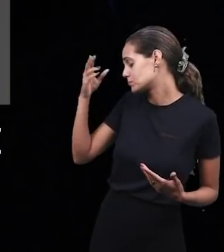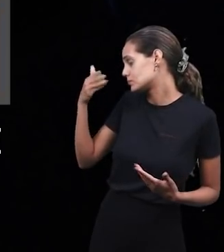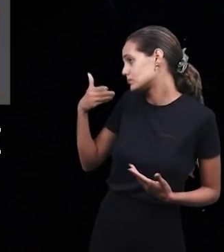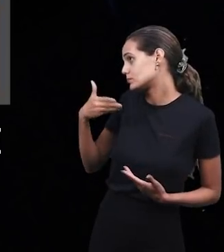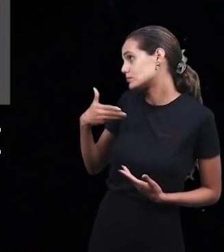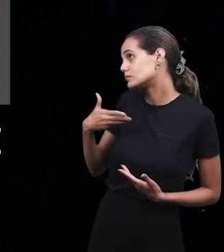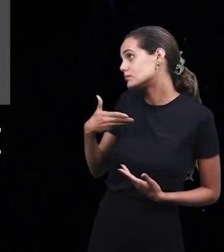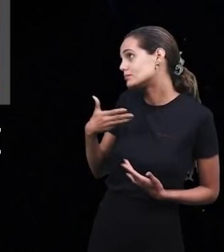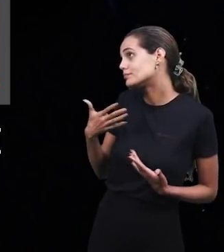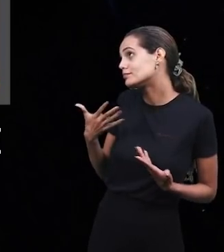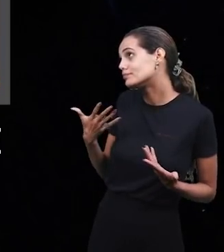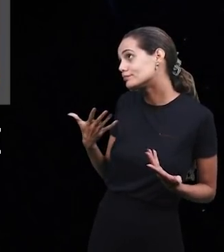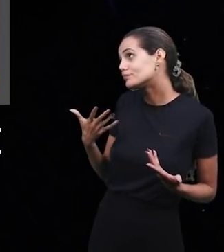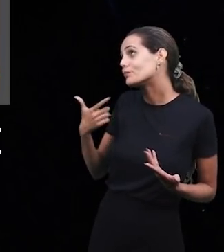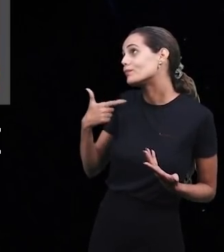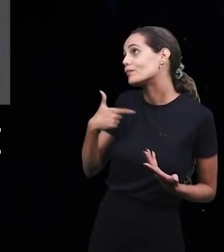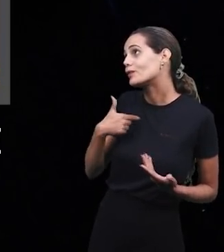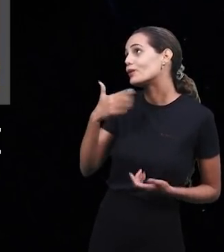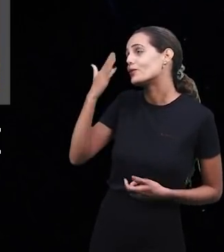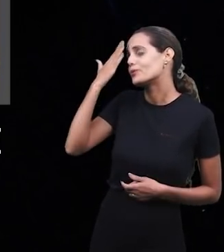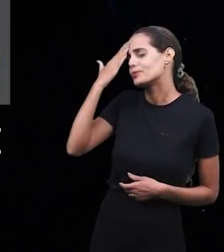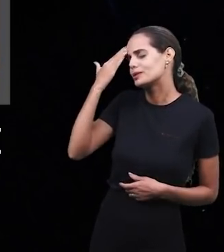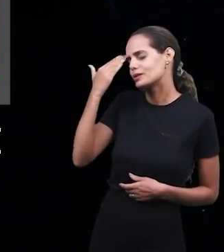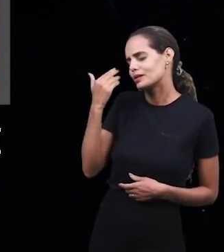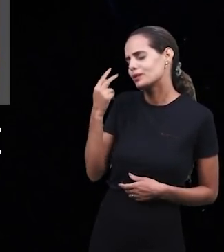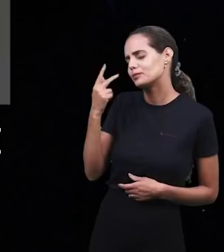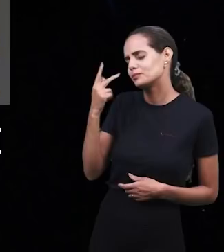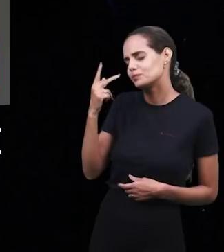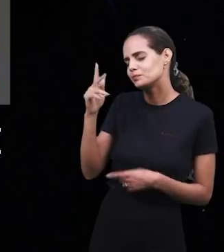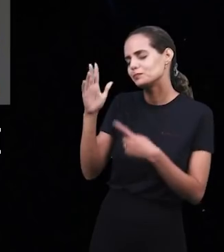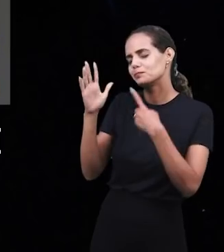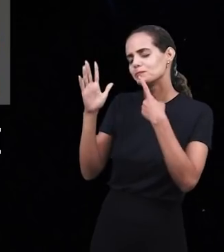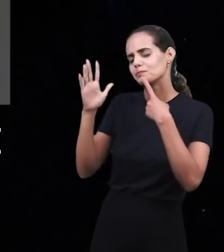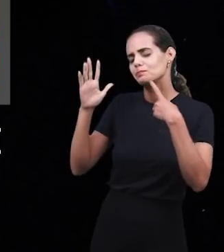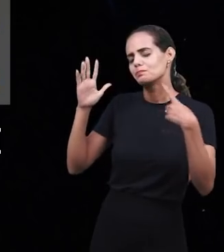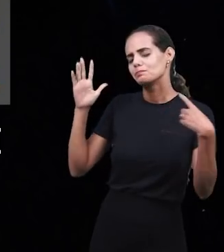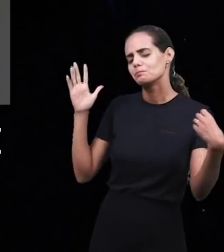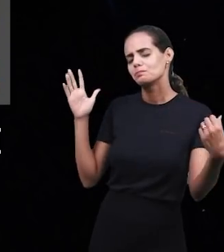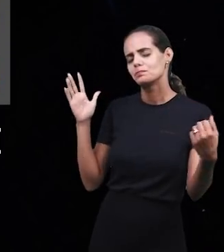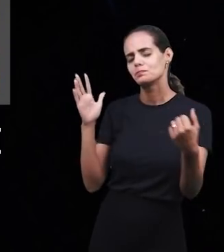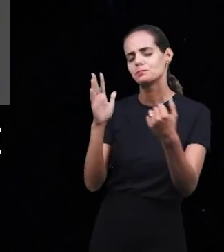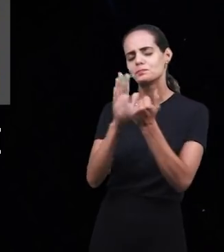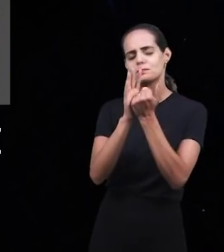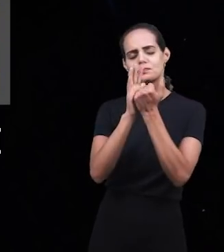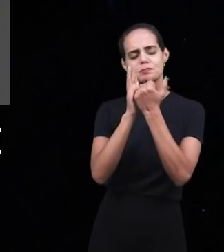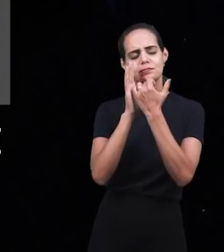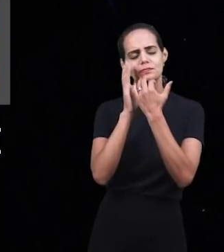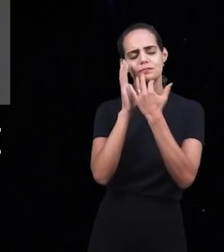Pois o teu sangue